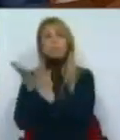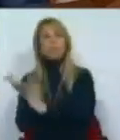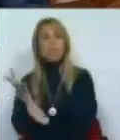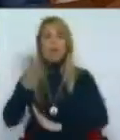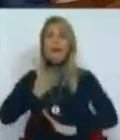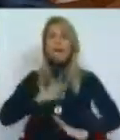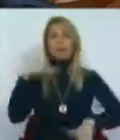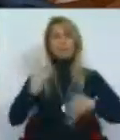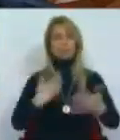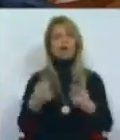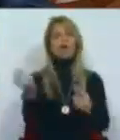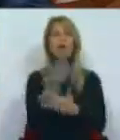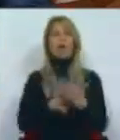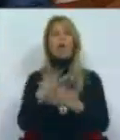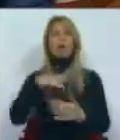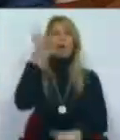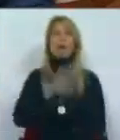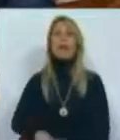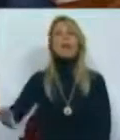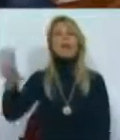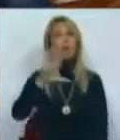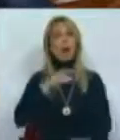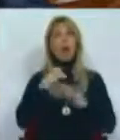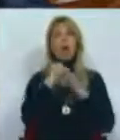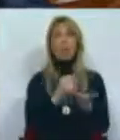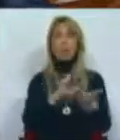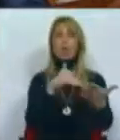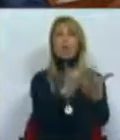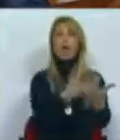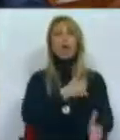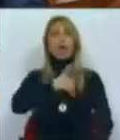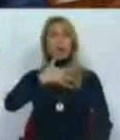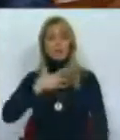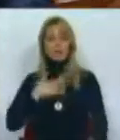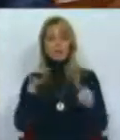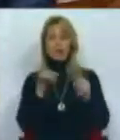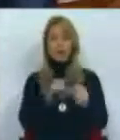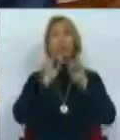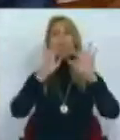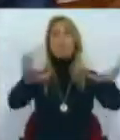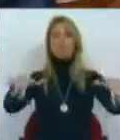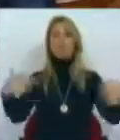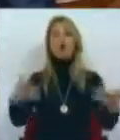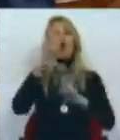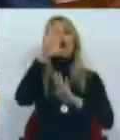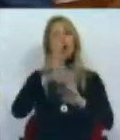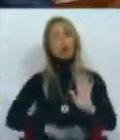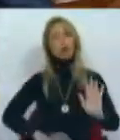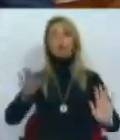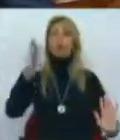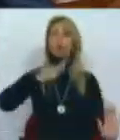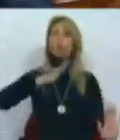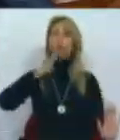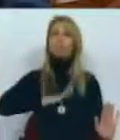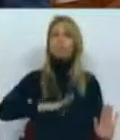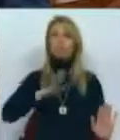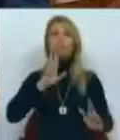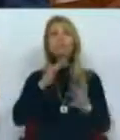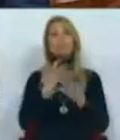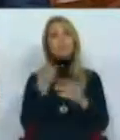dinamizar a economia nacional e apoiar as empresas para que estas possam ter as necessárias condições para